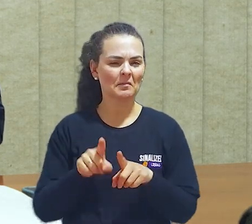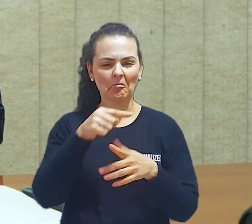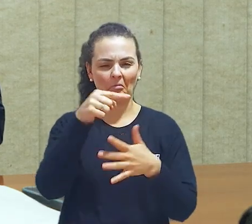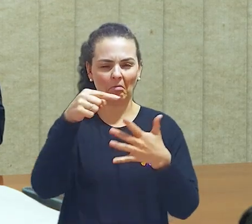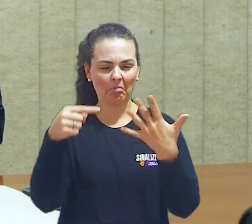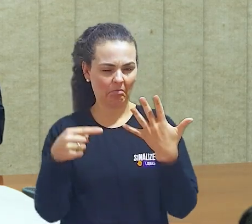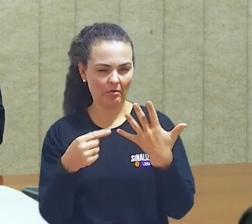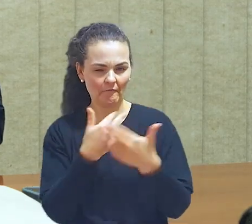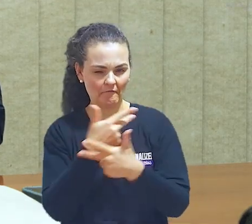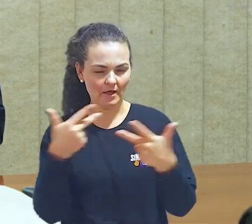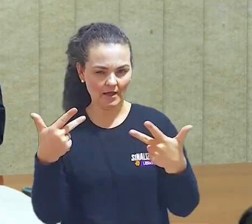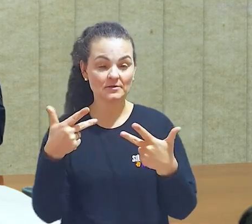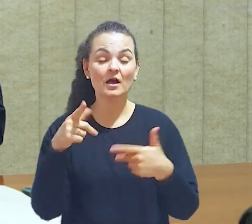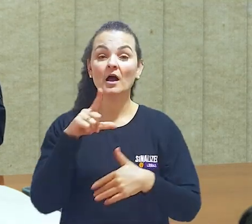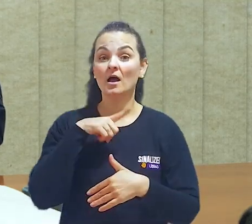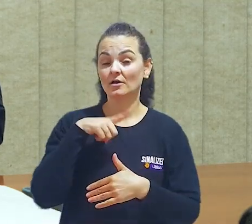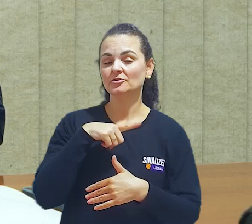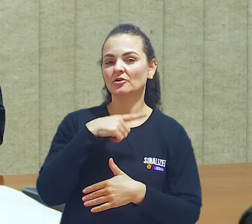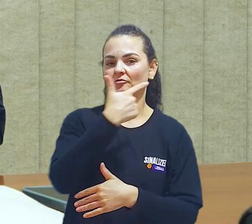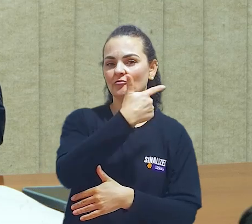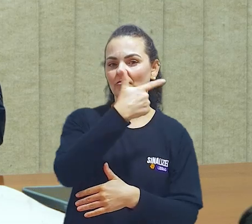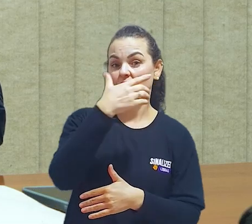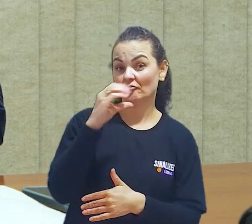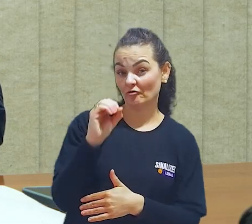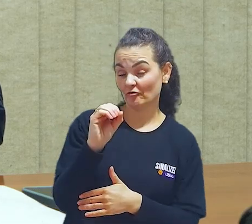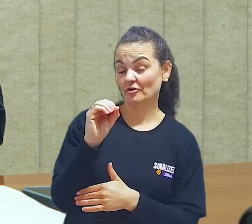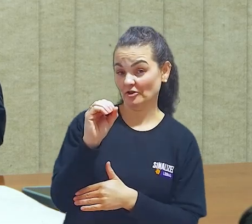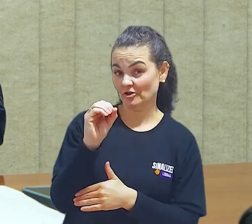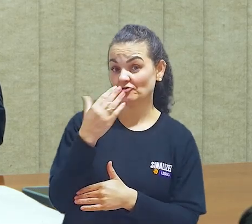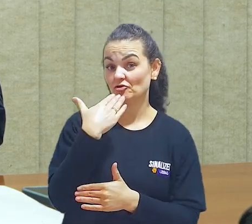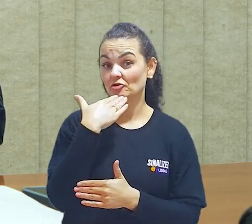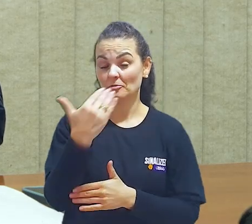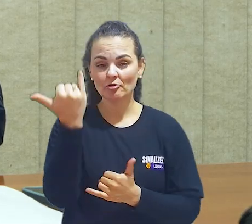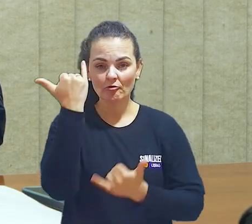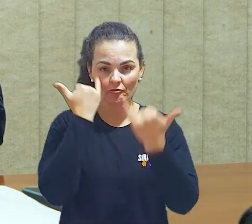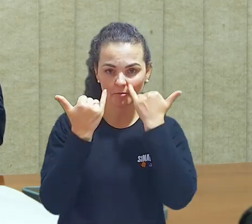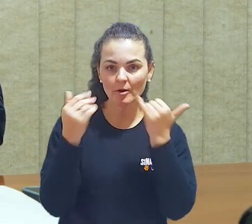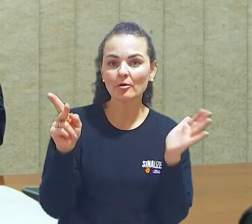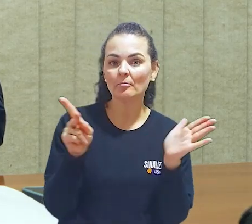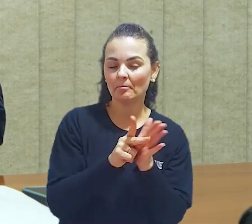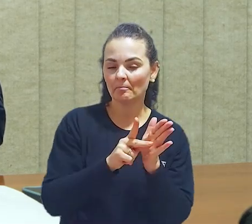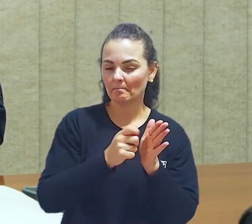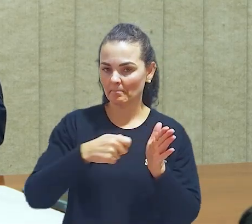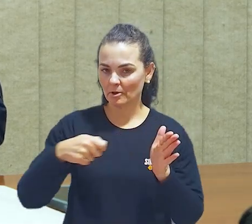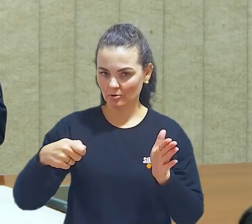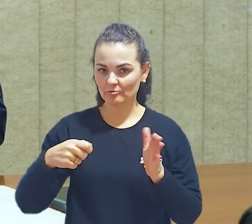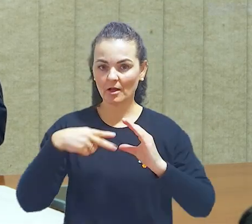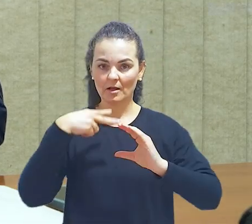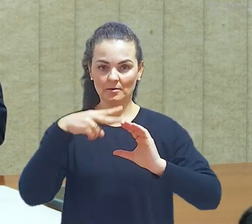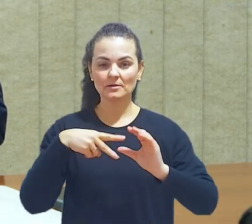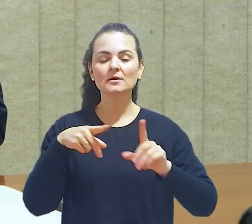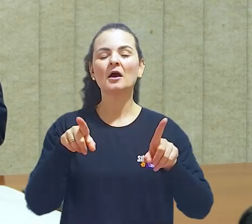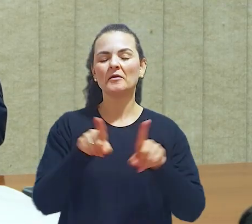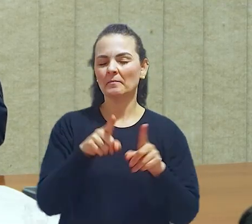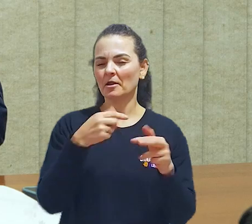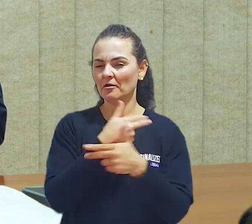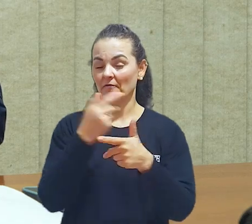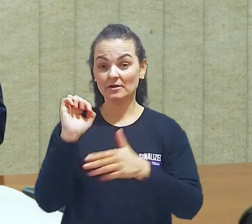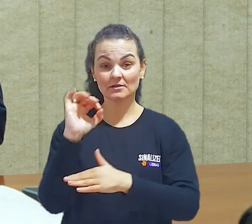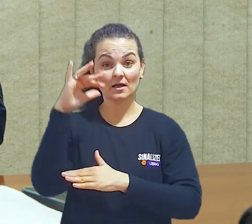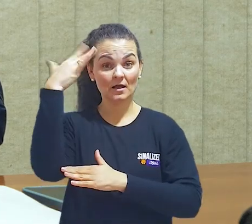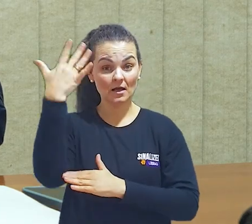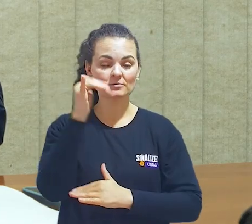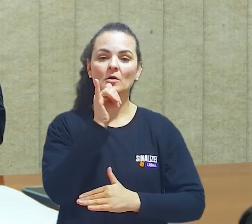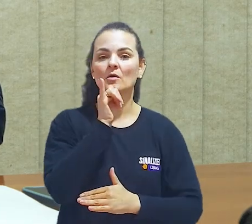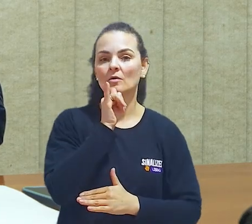total, se não me falha a memória, passa de 20 pedidos de informação já protocolados nesta casa. Além de outras tantas ações, a